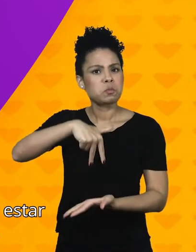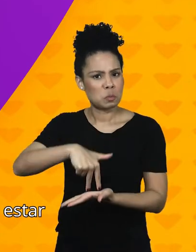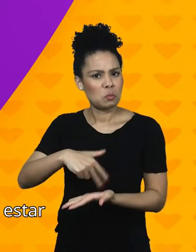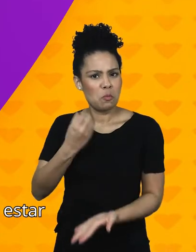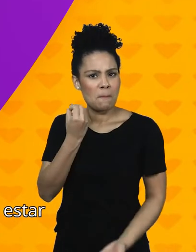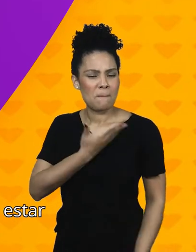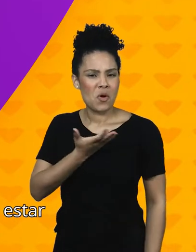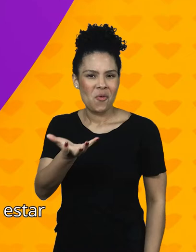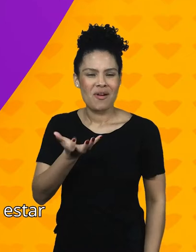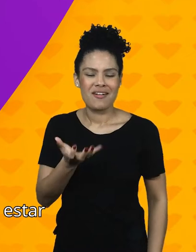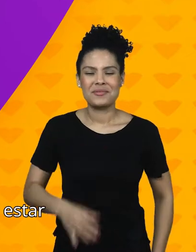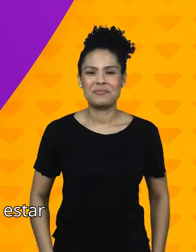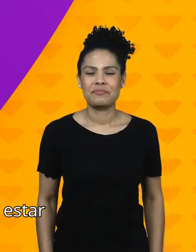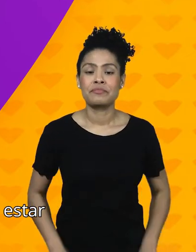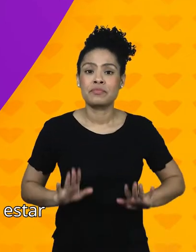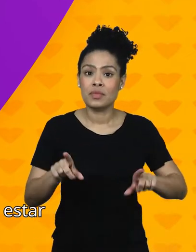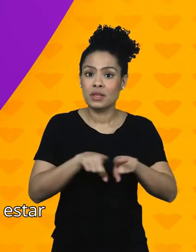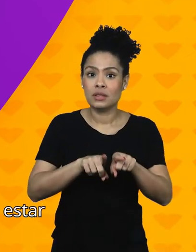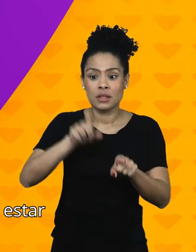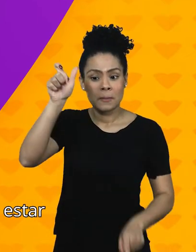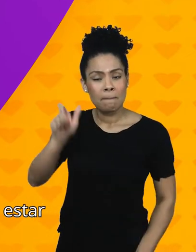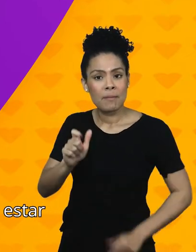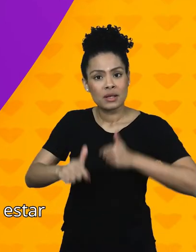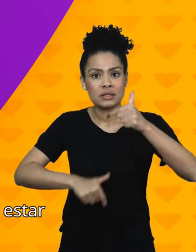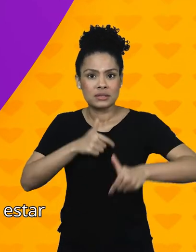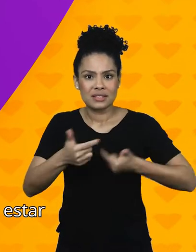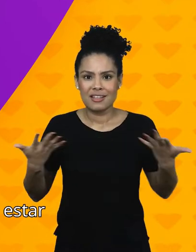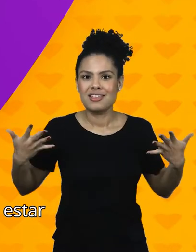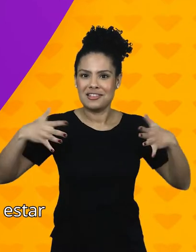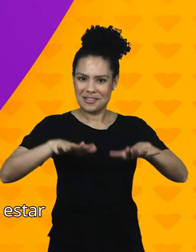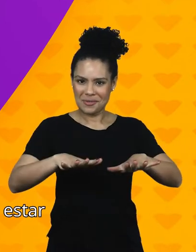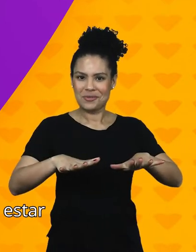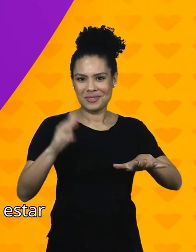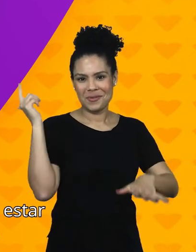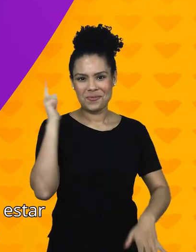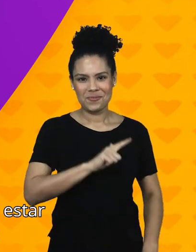Além disso, a pessoa também vai estar trabalhando com inclusão.